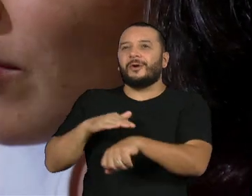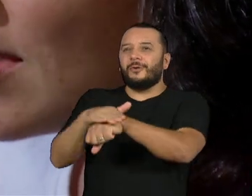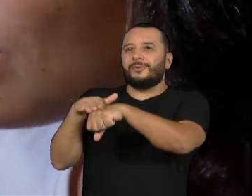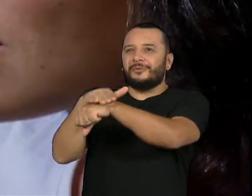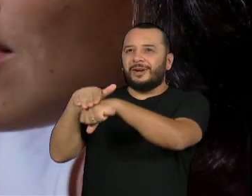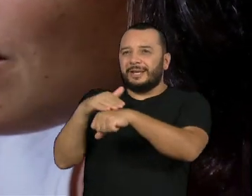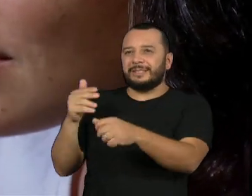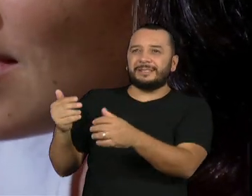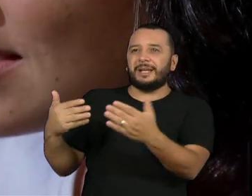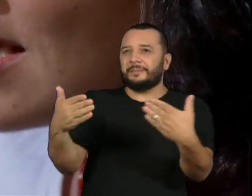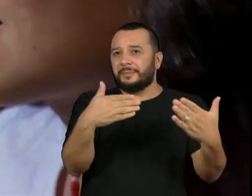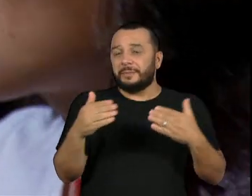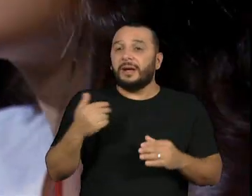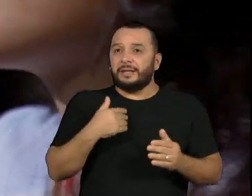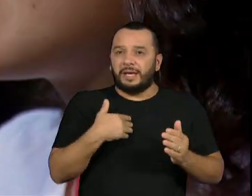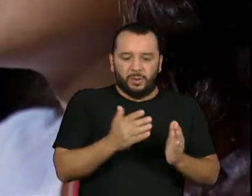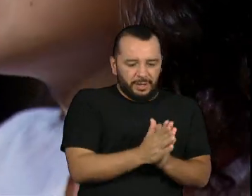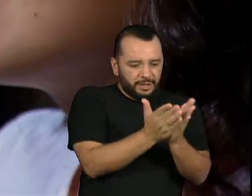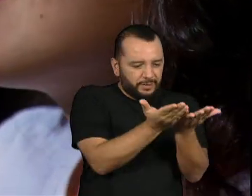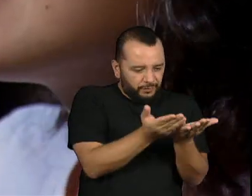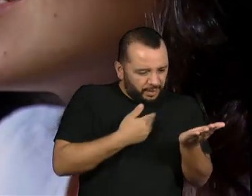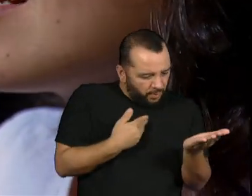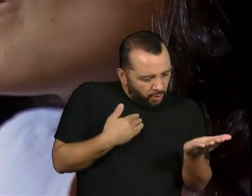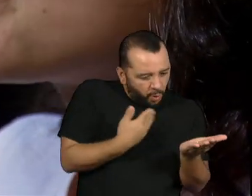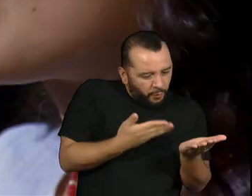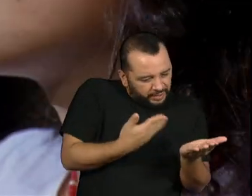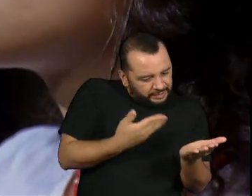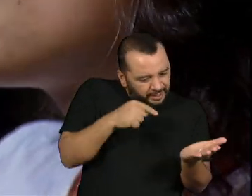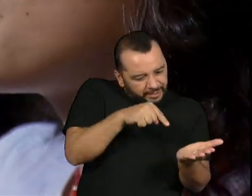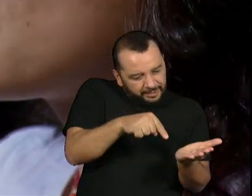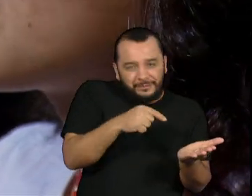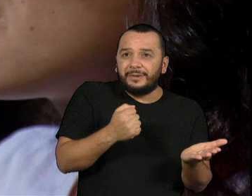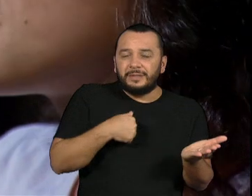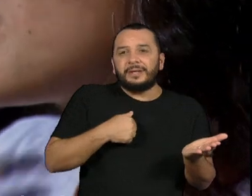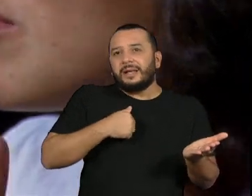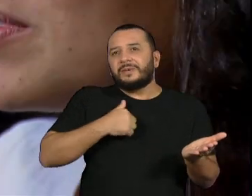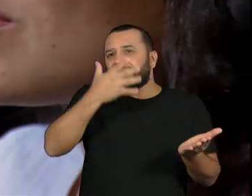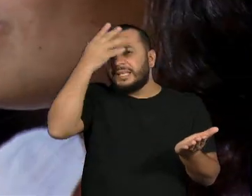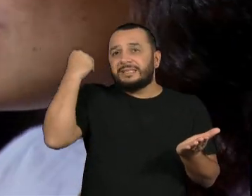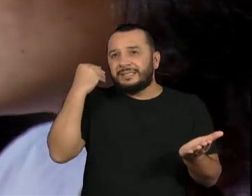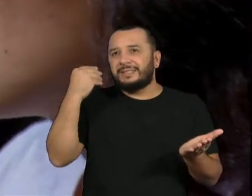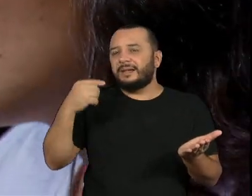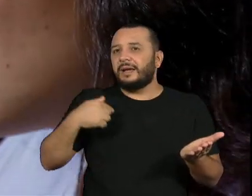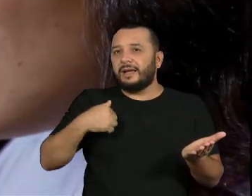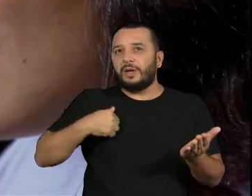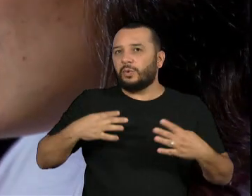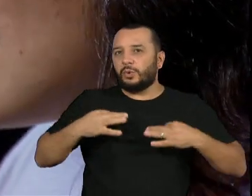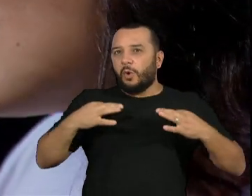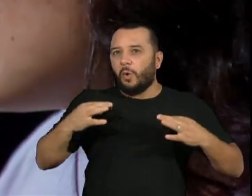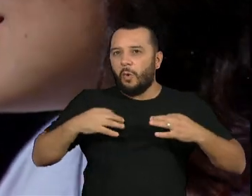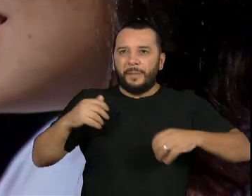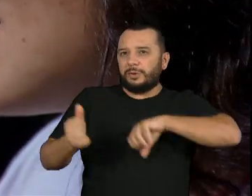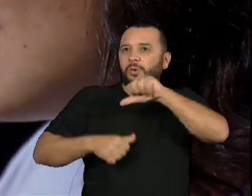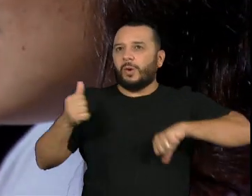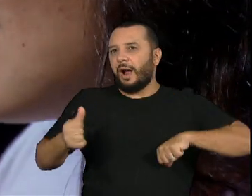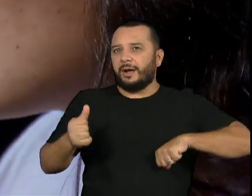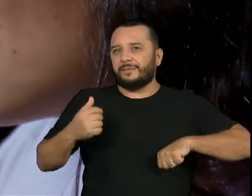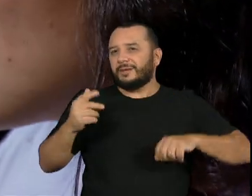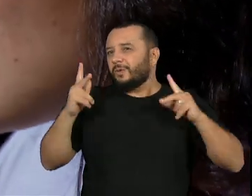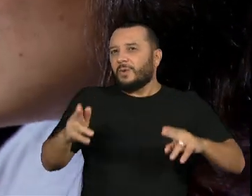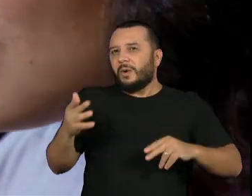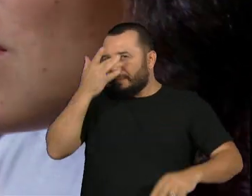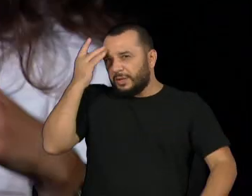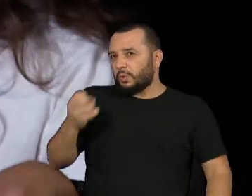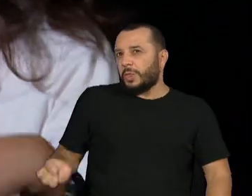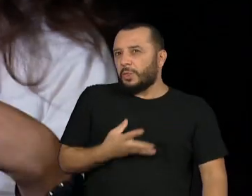tentava conversar com os livros e esquecer que eu tava lá, né, ou trocava de roupa como se eu fosse uma nova pessoa. E eu